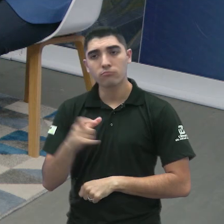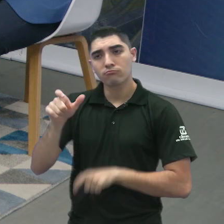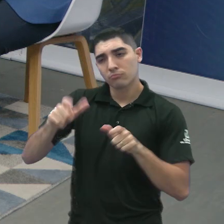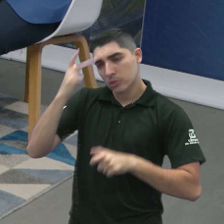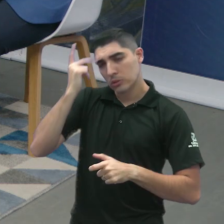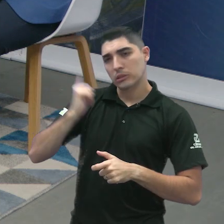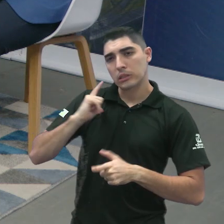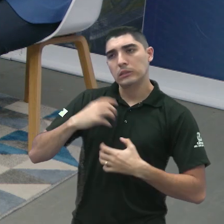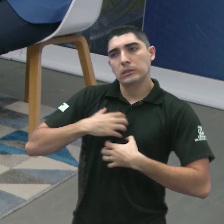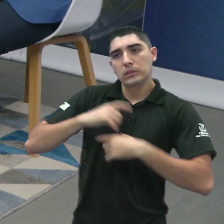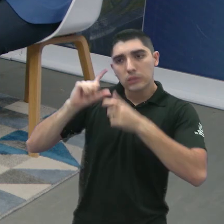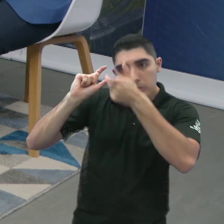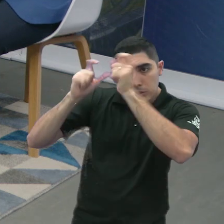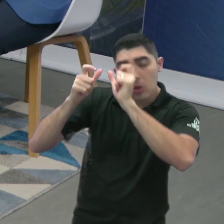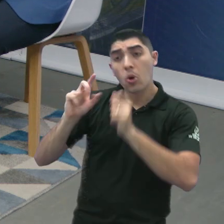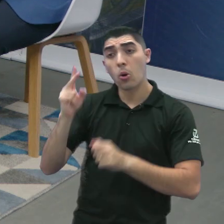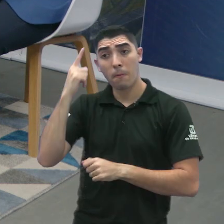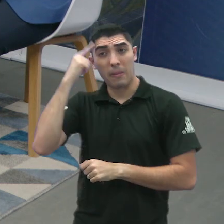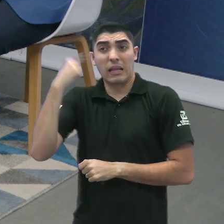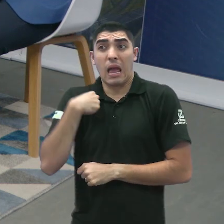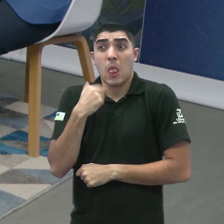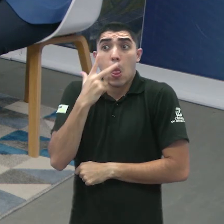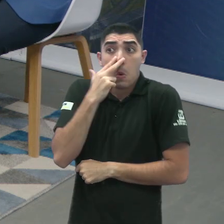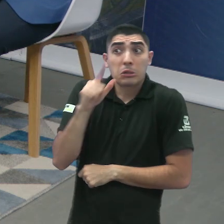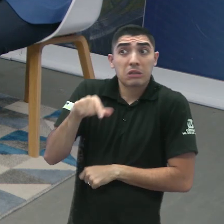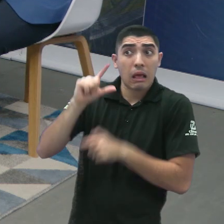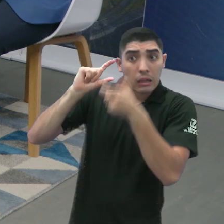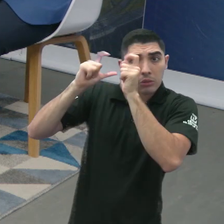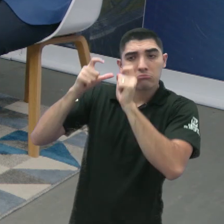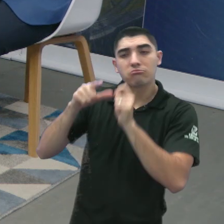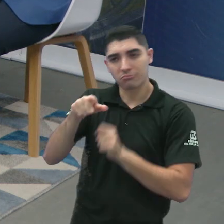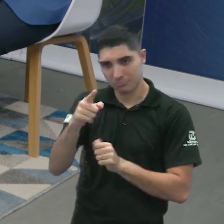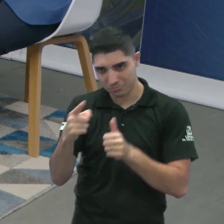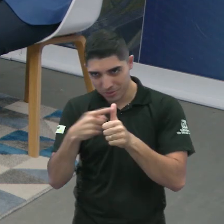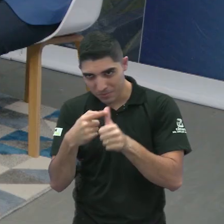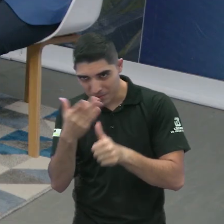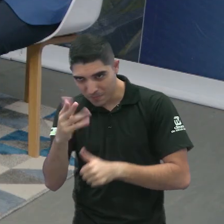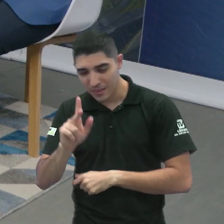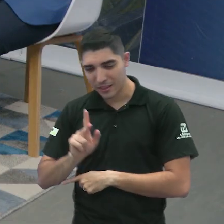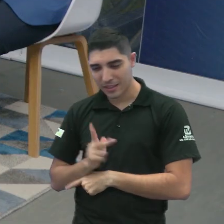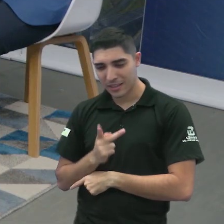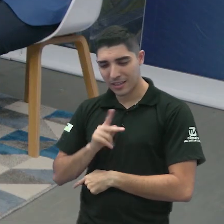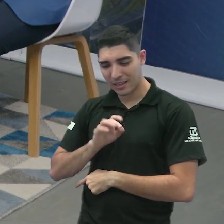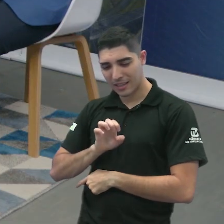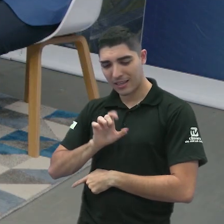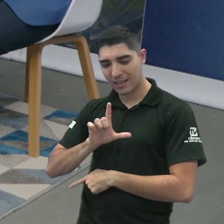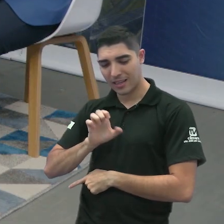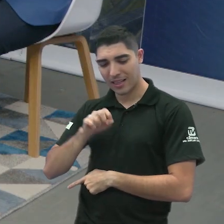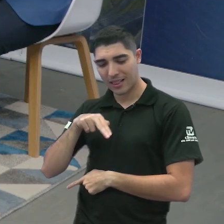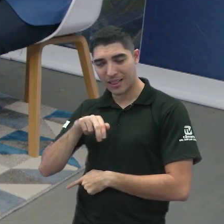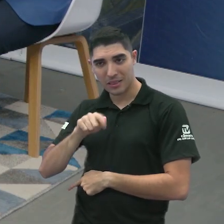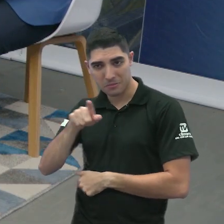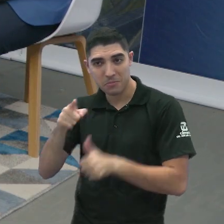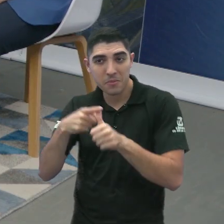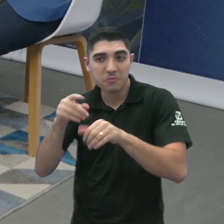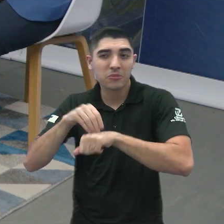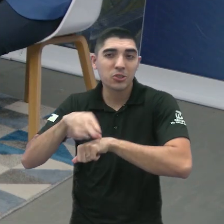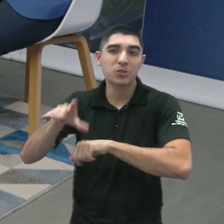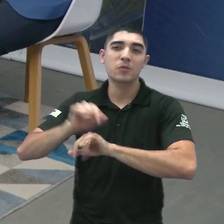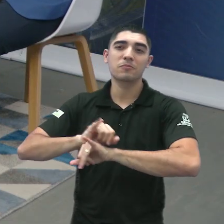passando por algum transtorno ou acha que está passando, primeiro as mulheres, você, Helena, o que você tem para falar para o pessoal que está em casa? Fique à